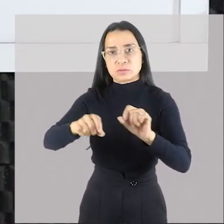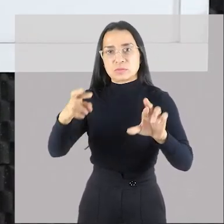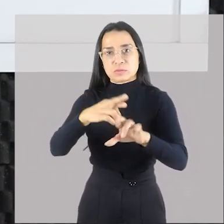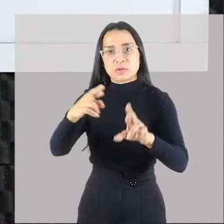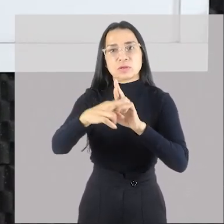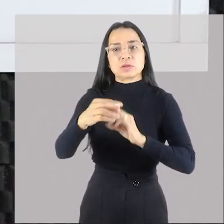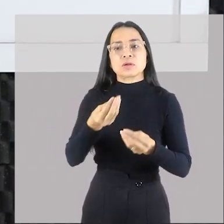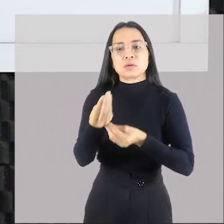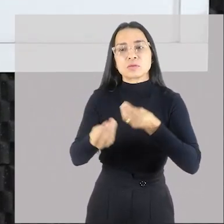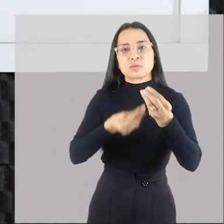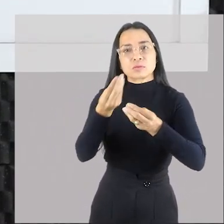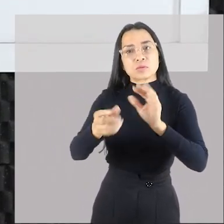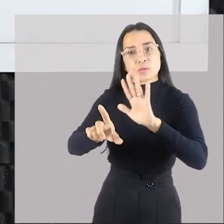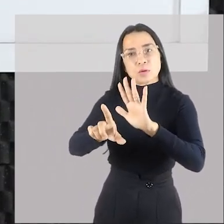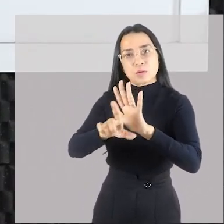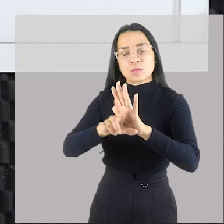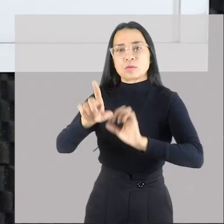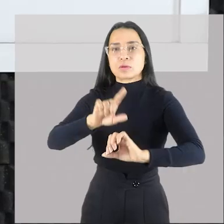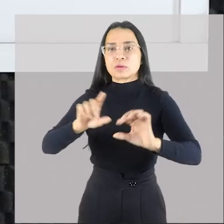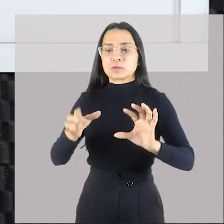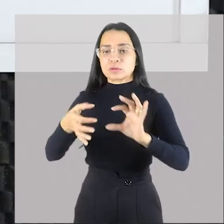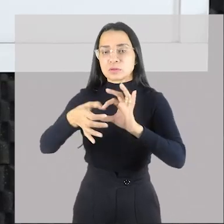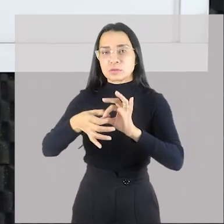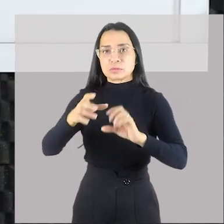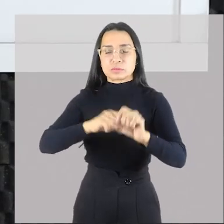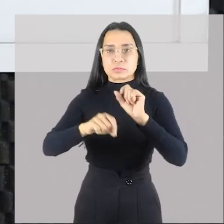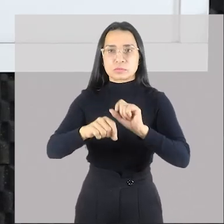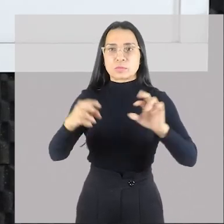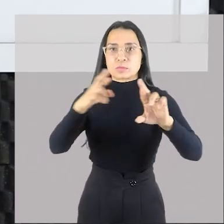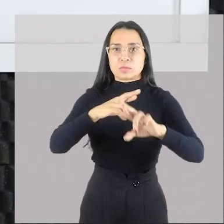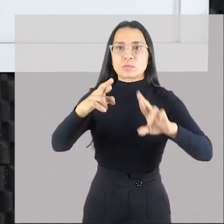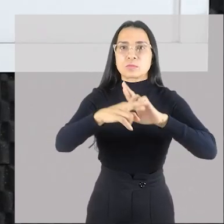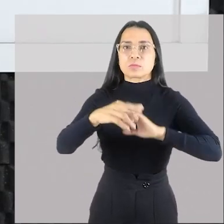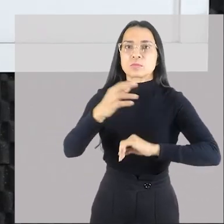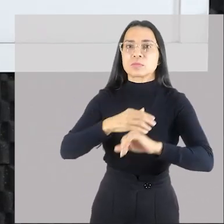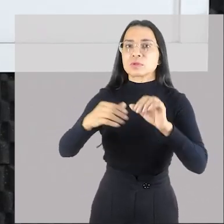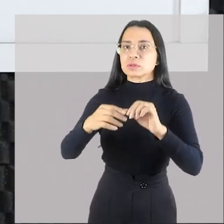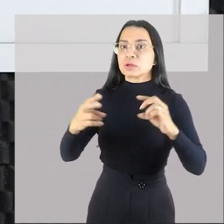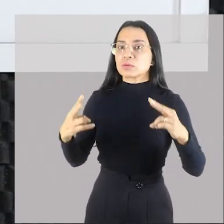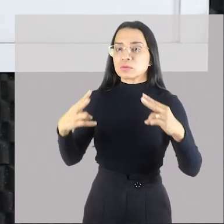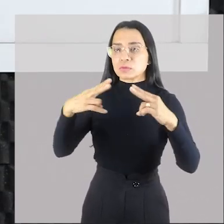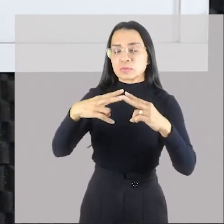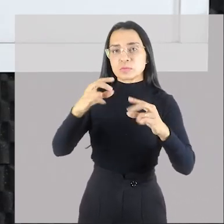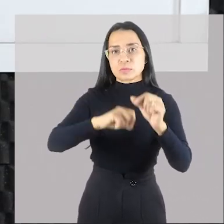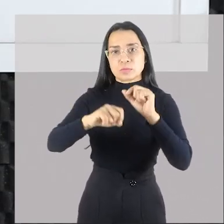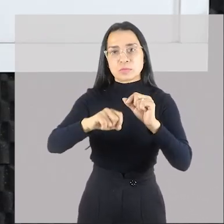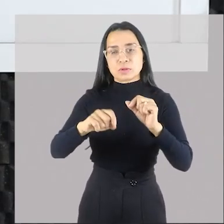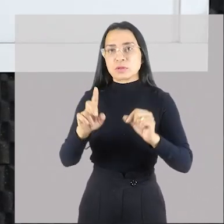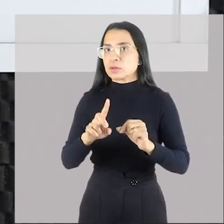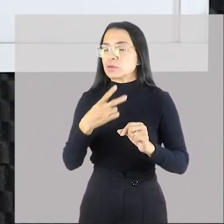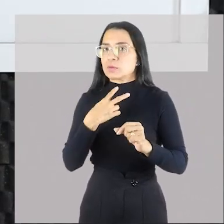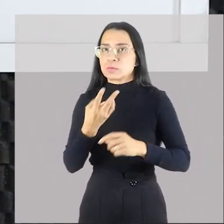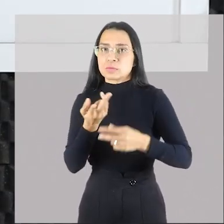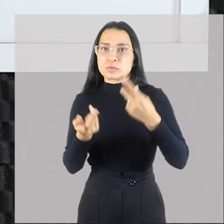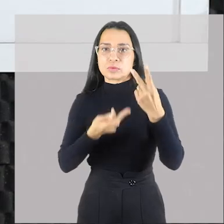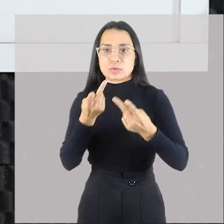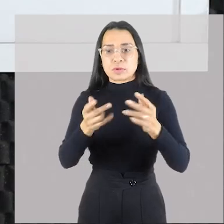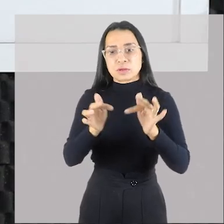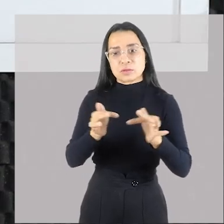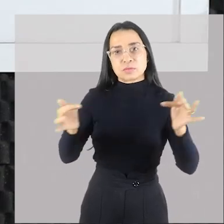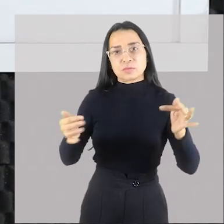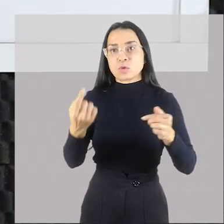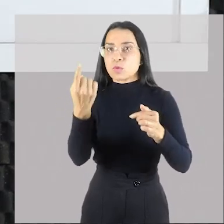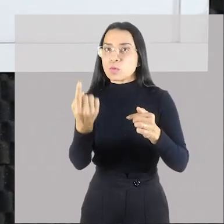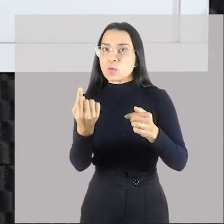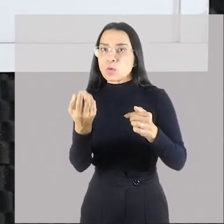dá por uma lei de associação. Então, uma função é uma relação que se dá aos pares, né? A gente não pode falar de função com uma grandeza